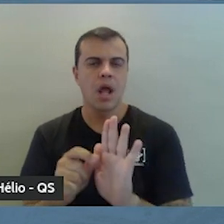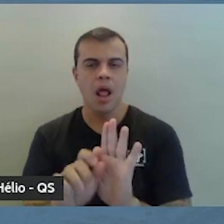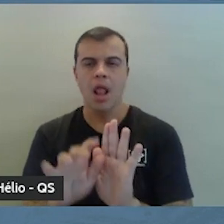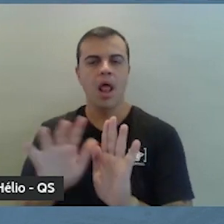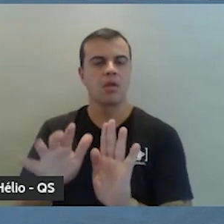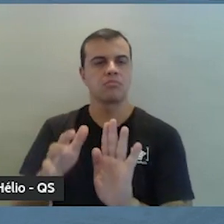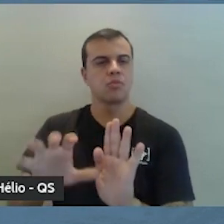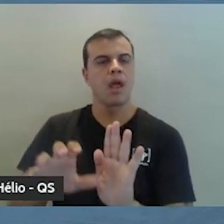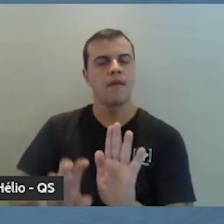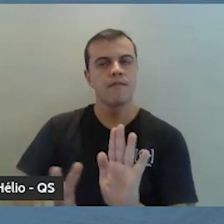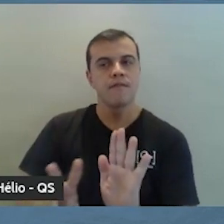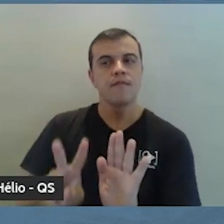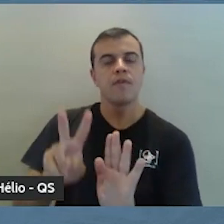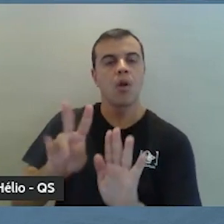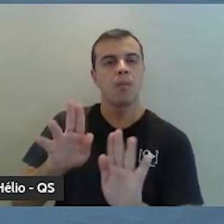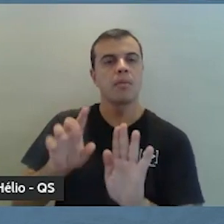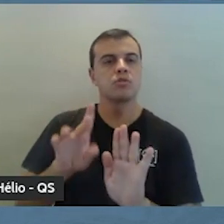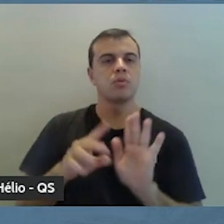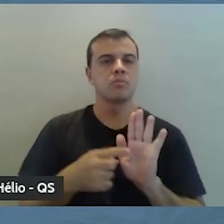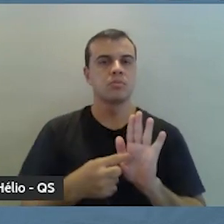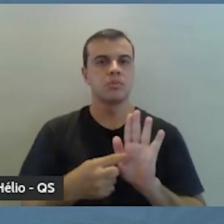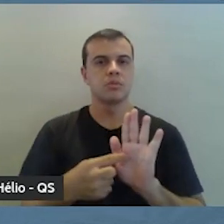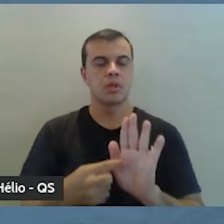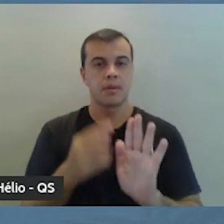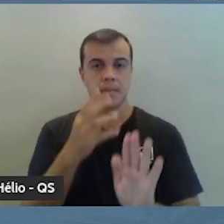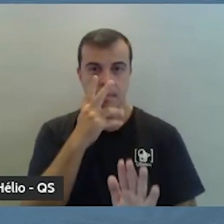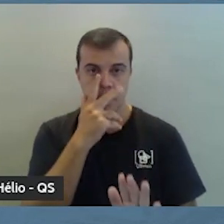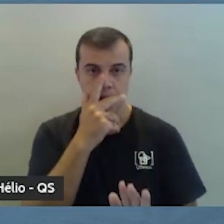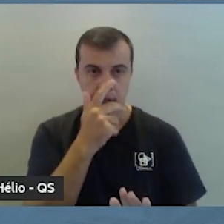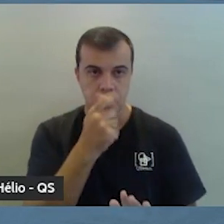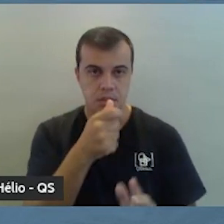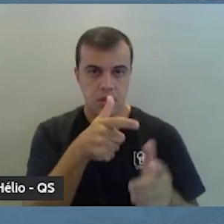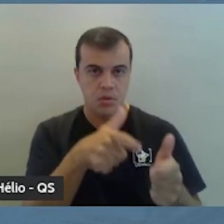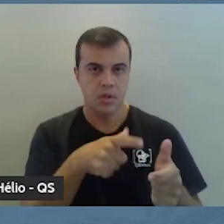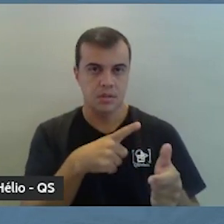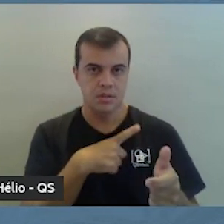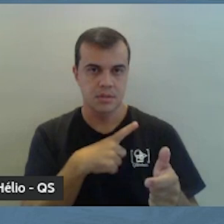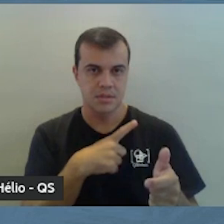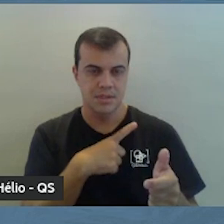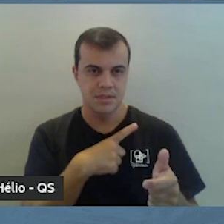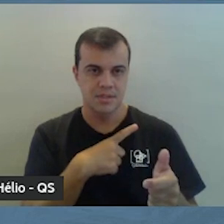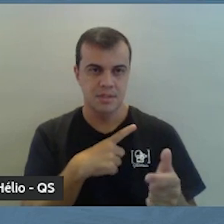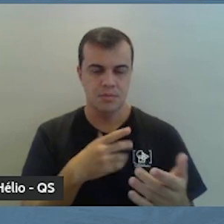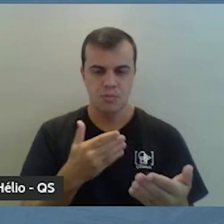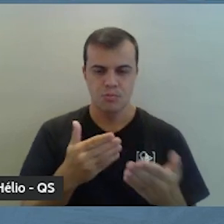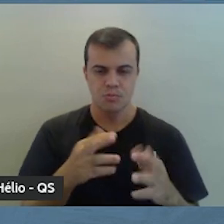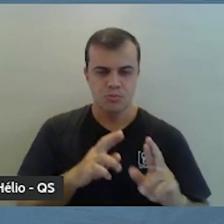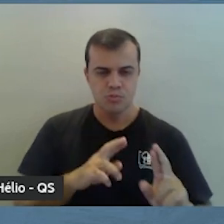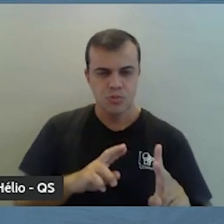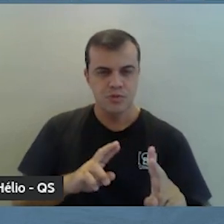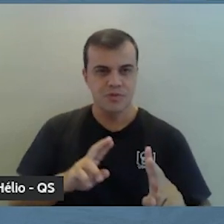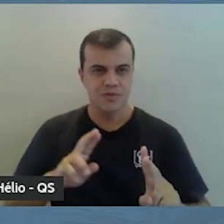reconhecer o valor, mas de retratar a beleza que aquele lugar tem. Entende que está mudando um pouco a